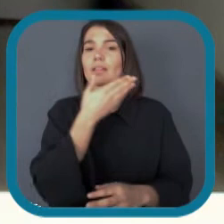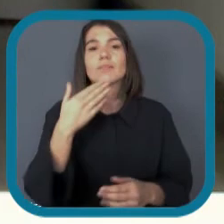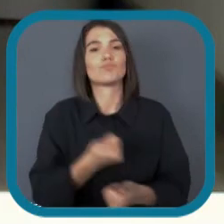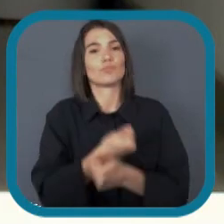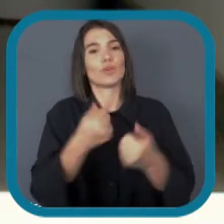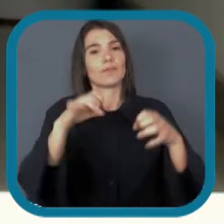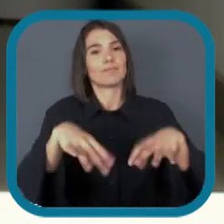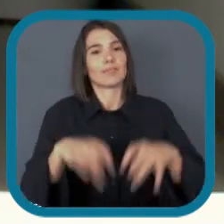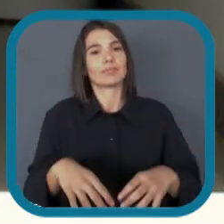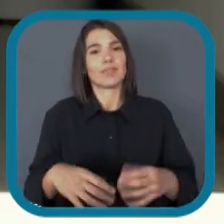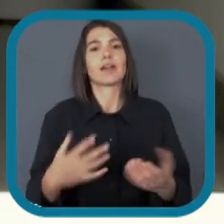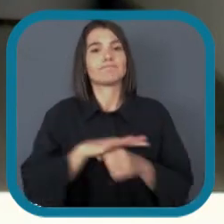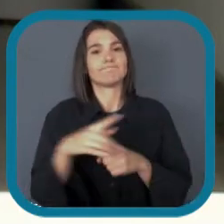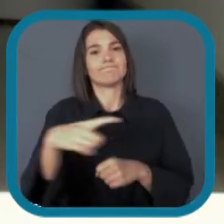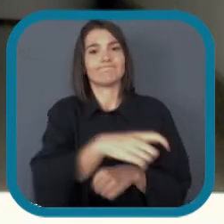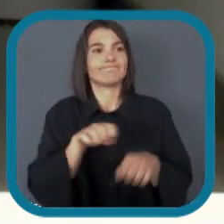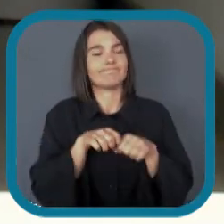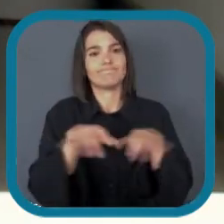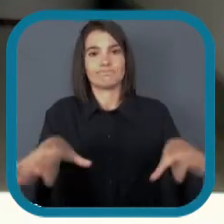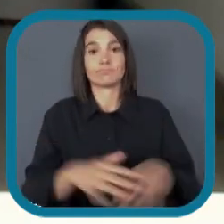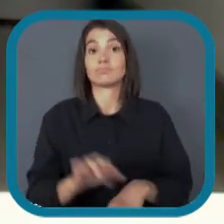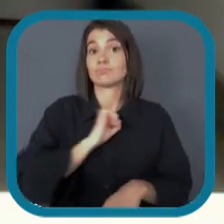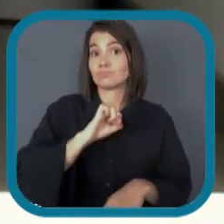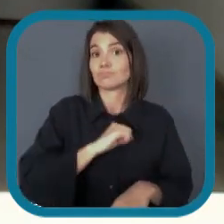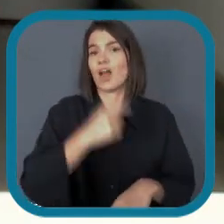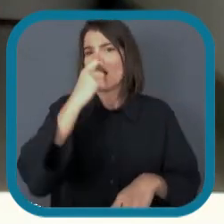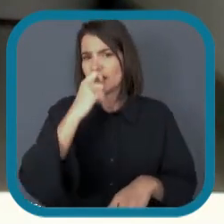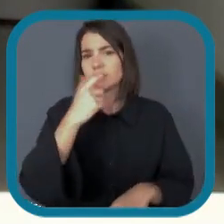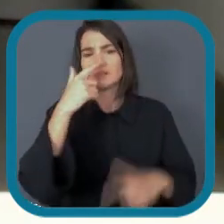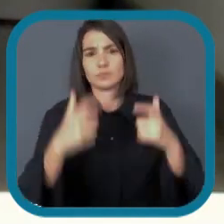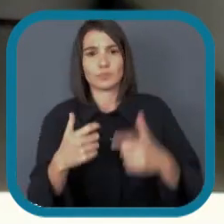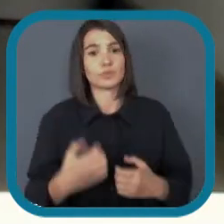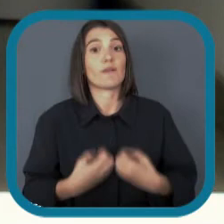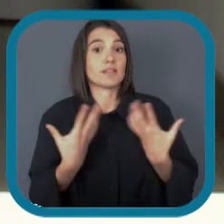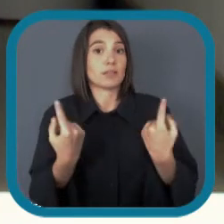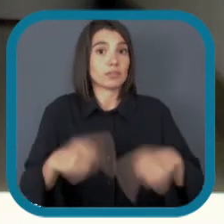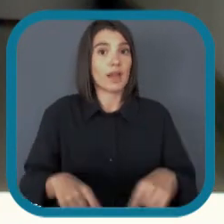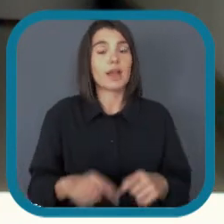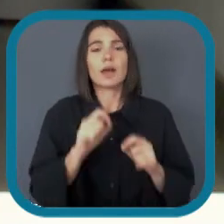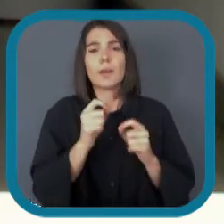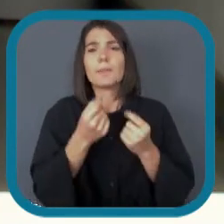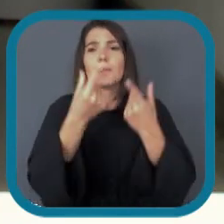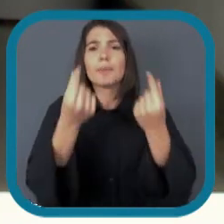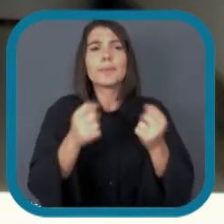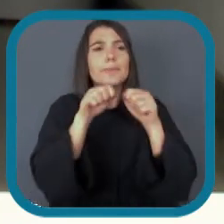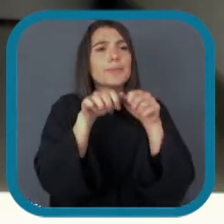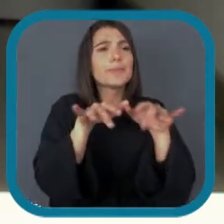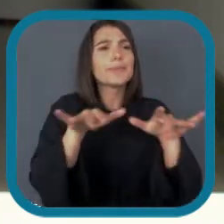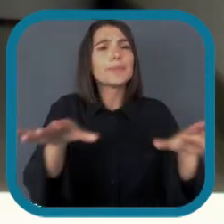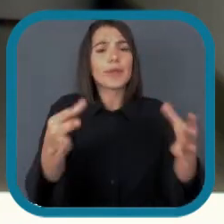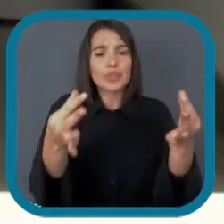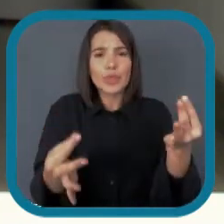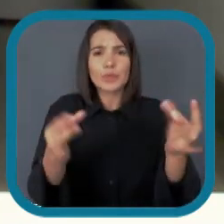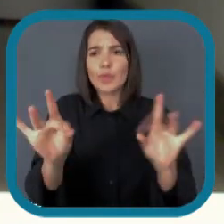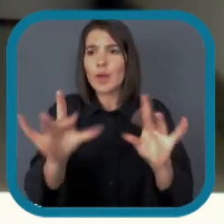mais eficaz para prevenir a infecção por SARS-CoV-2. A tosse e os espirros de pessoas infectadas depositam gotículas nas